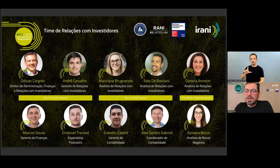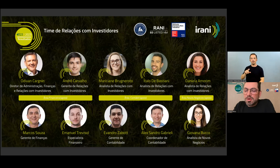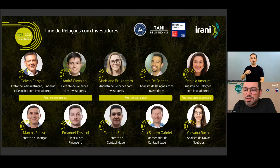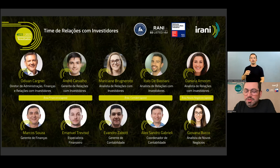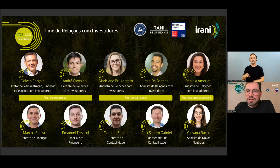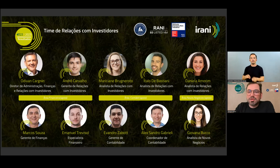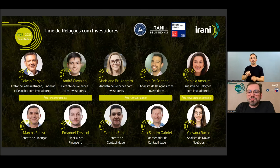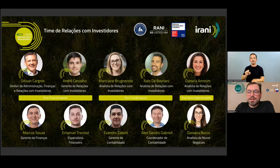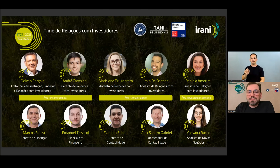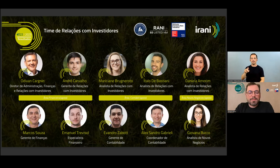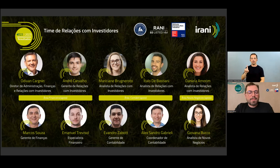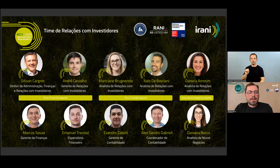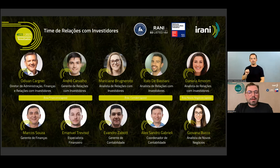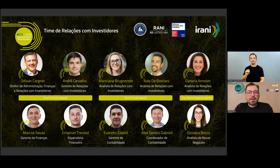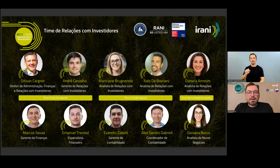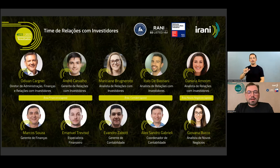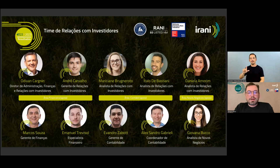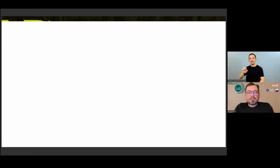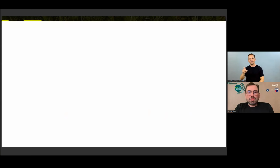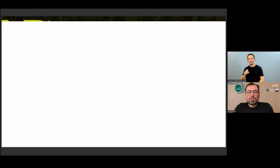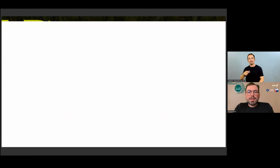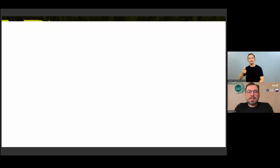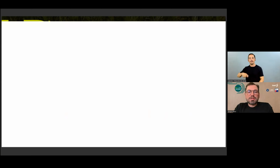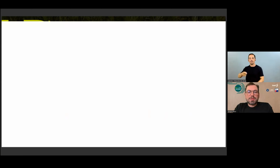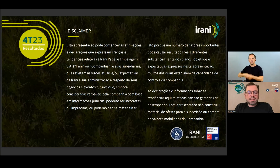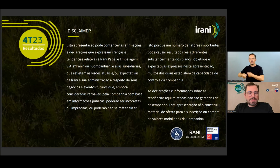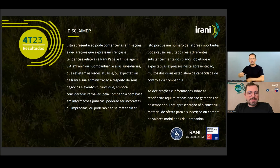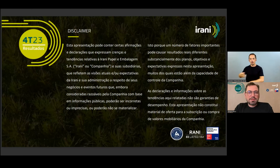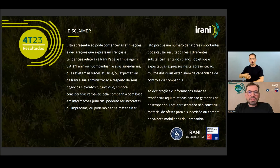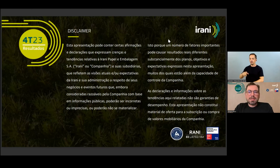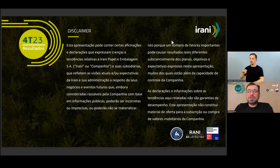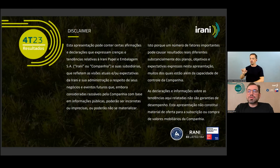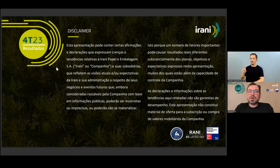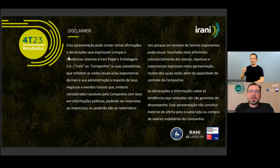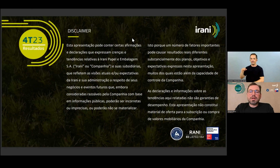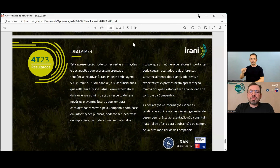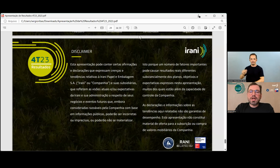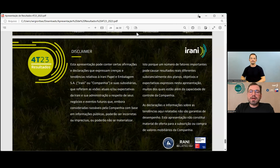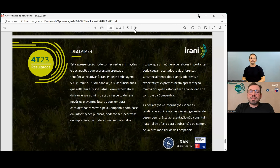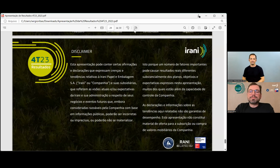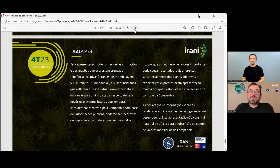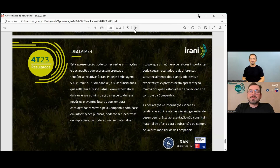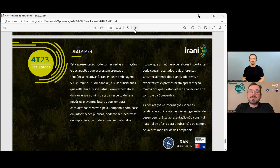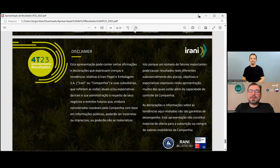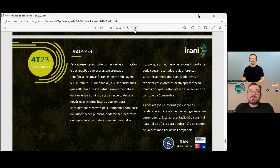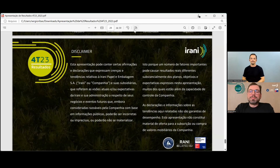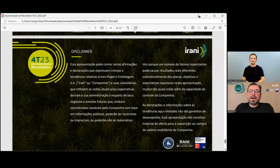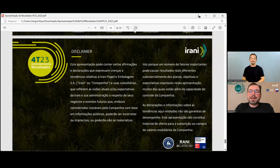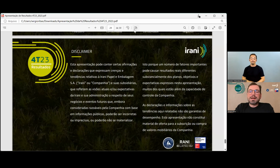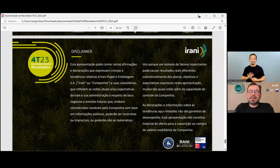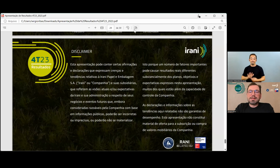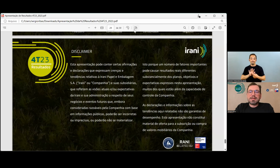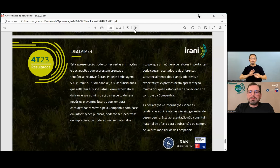de novos negócios a Geovana muito bem em termos de apresentação seria isso agora a gente abre